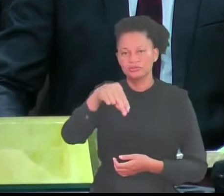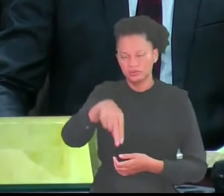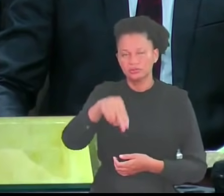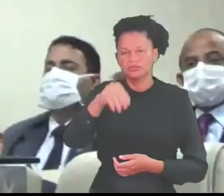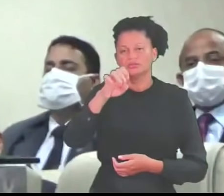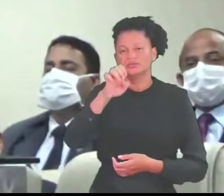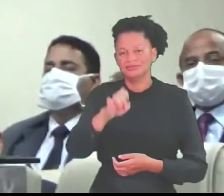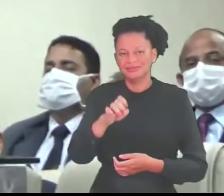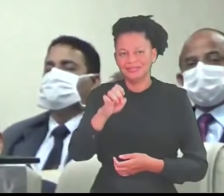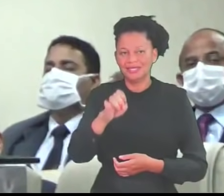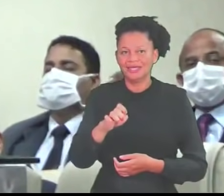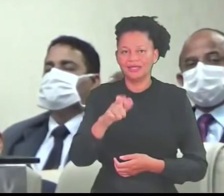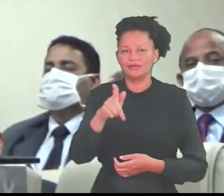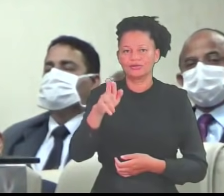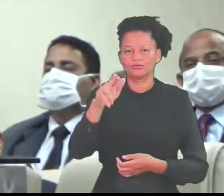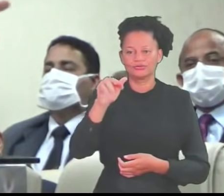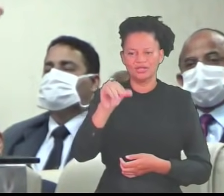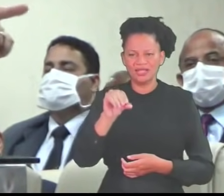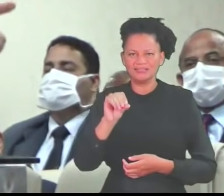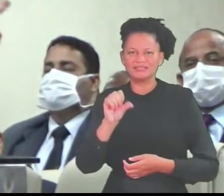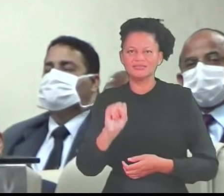Cooperar junto, trabalhar junto.